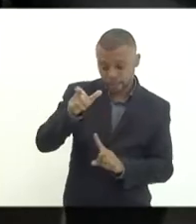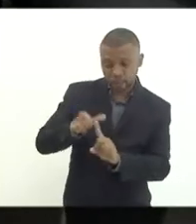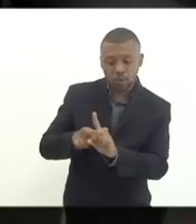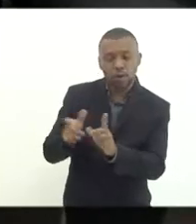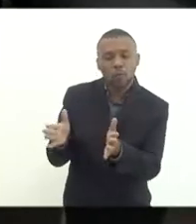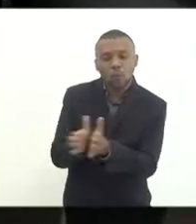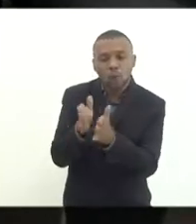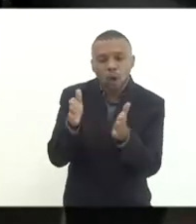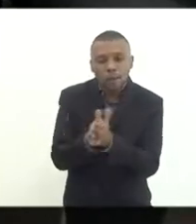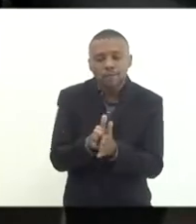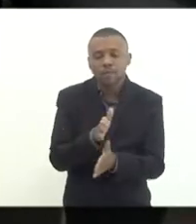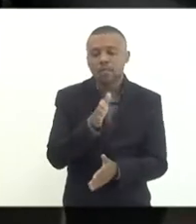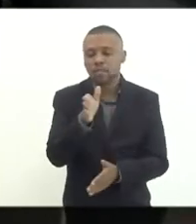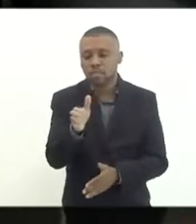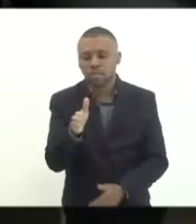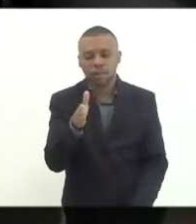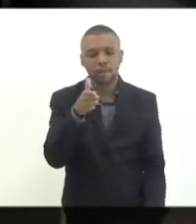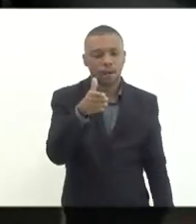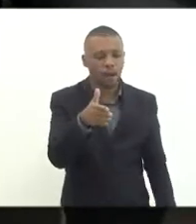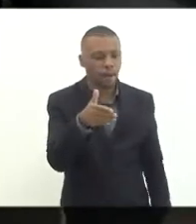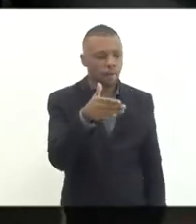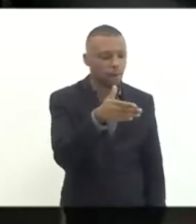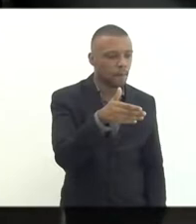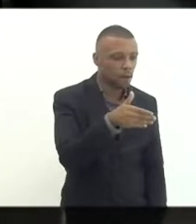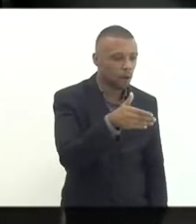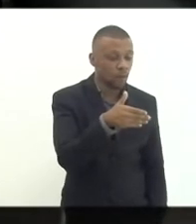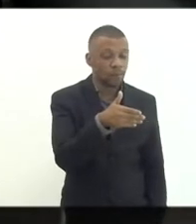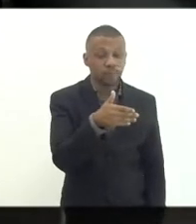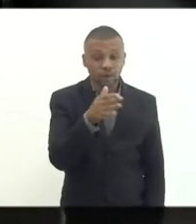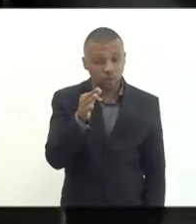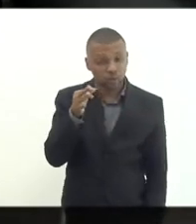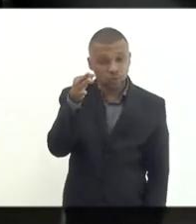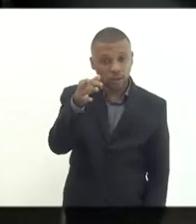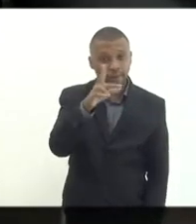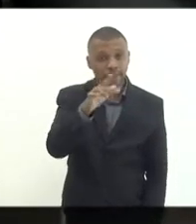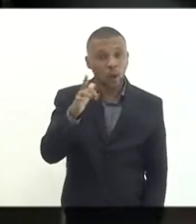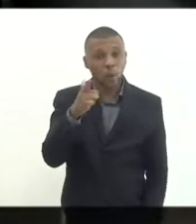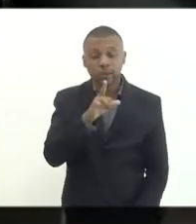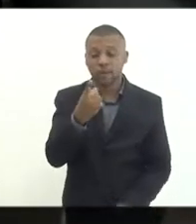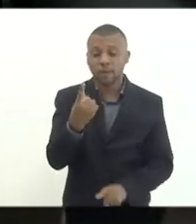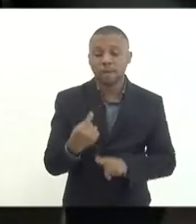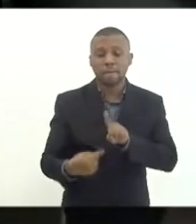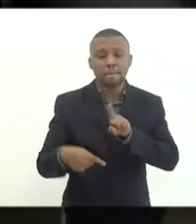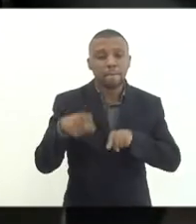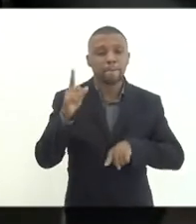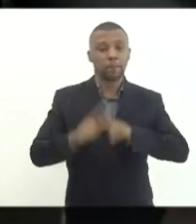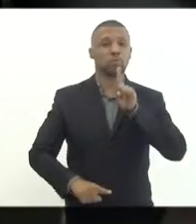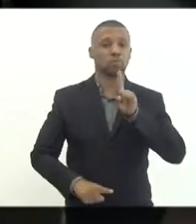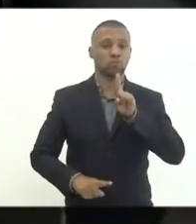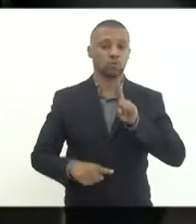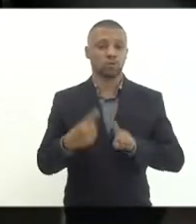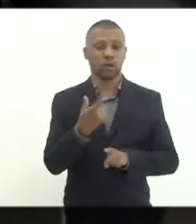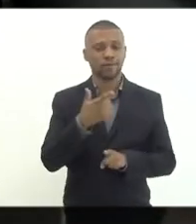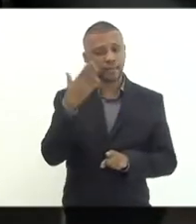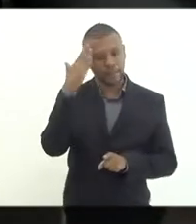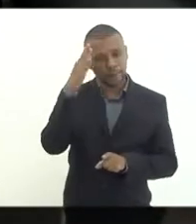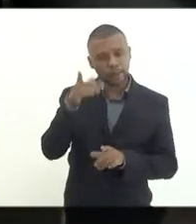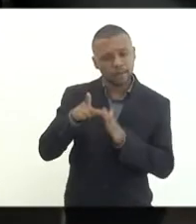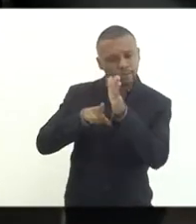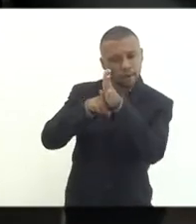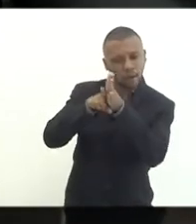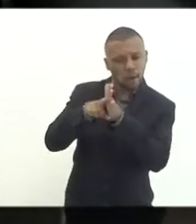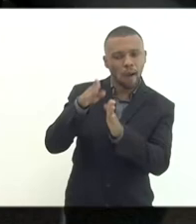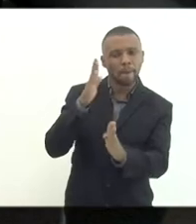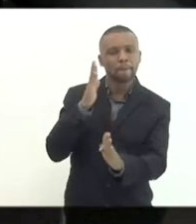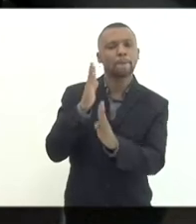todas as políticas e uma hora ele vai sair empoderado né porque a gente vai identificar realmente qual é a